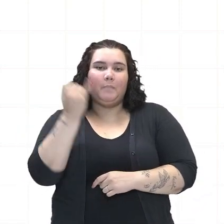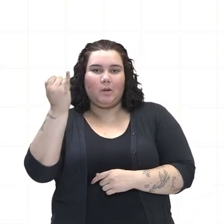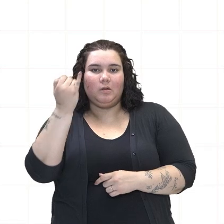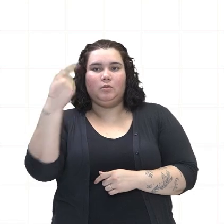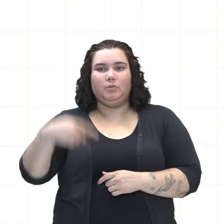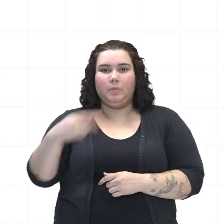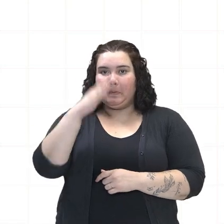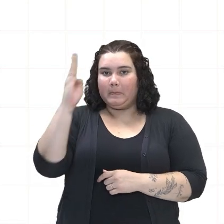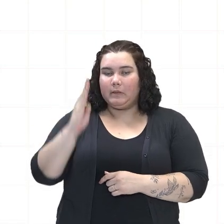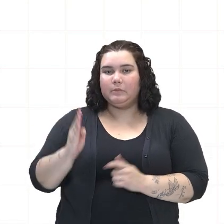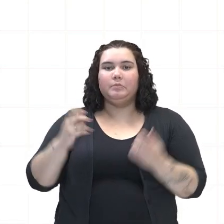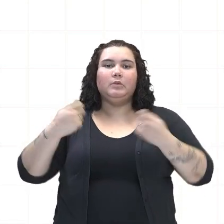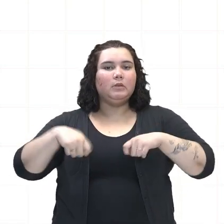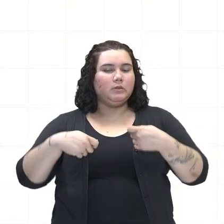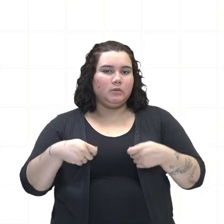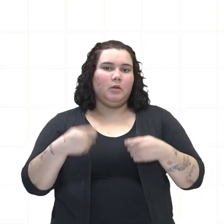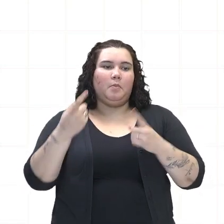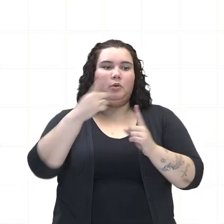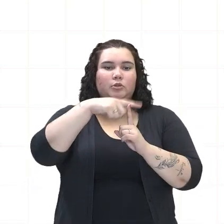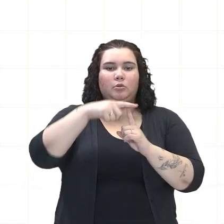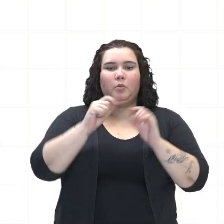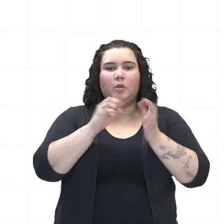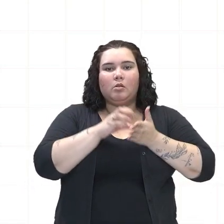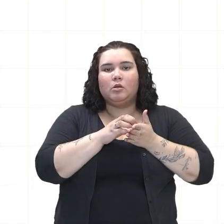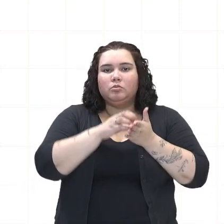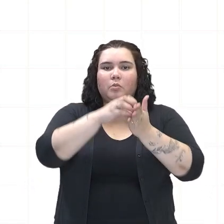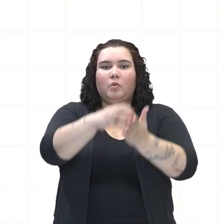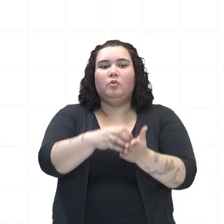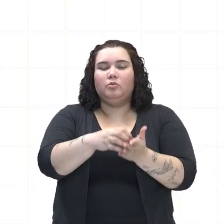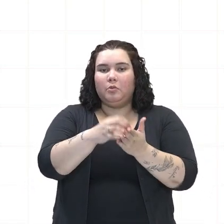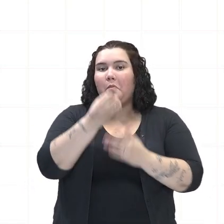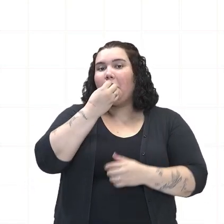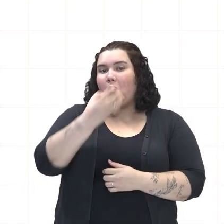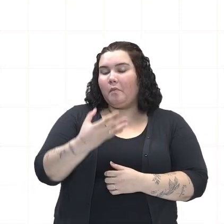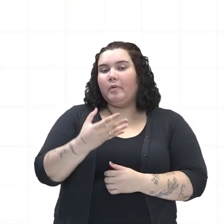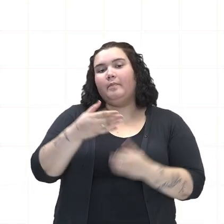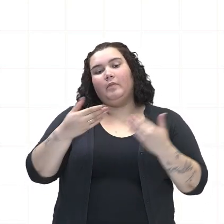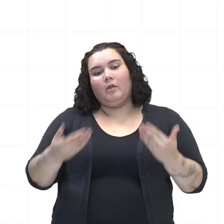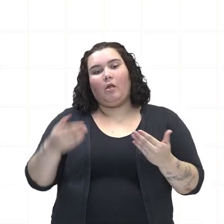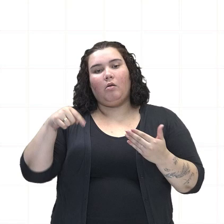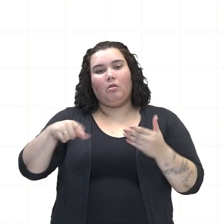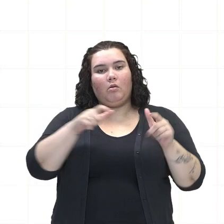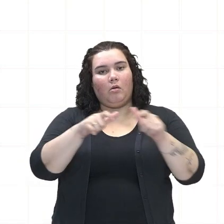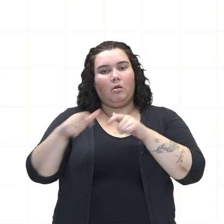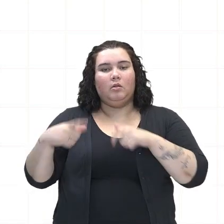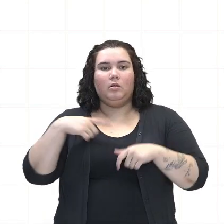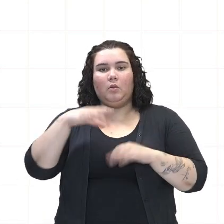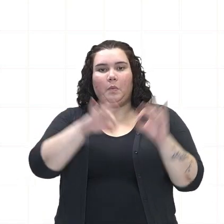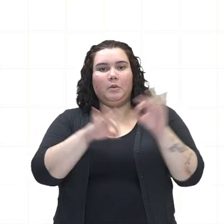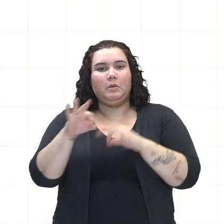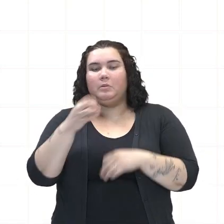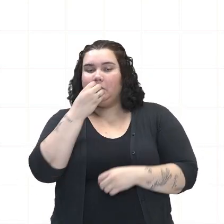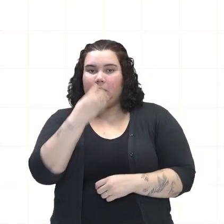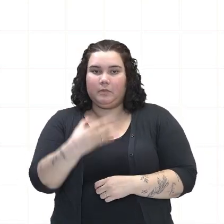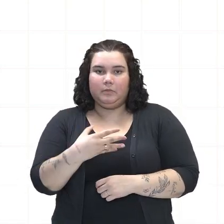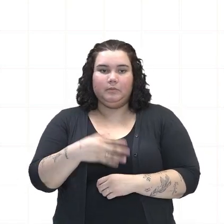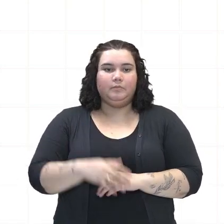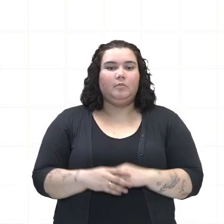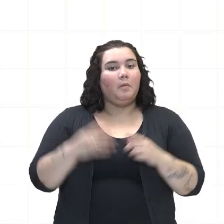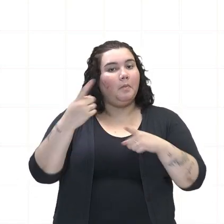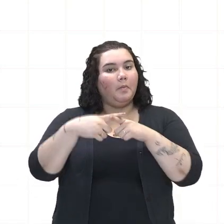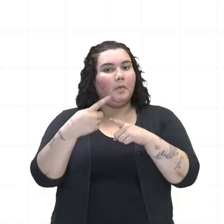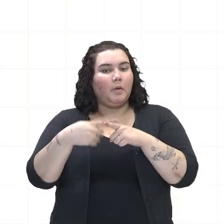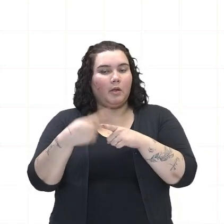brasileiro, para esse tipo de trabalho, para esse tipo de atividade. Então as estradas elas têm que estar bem organizadas, né?